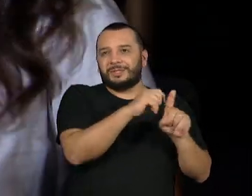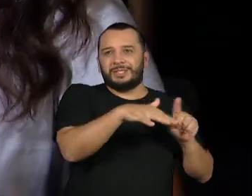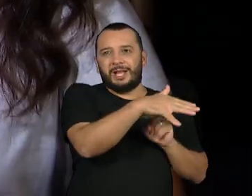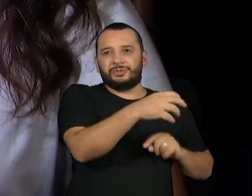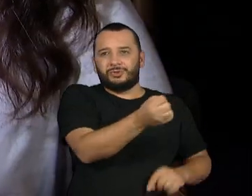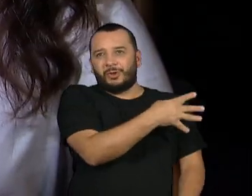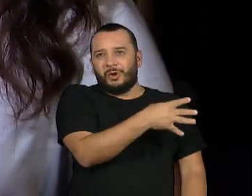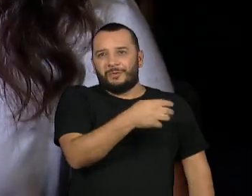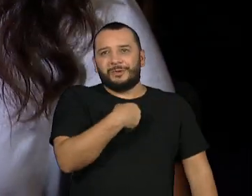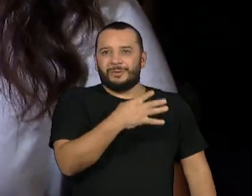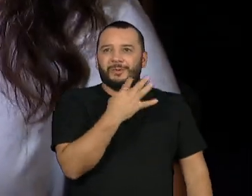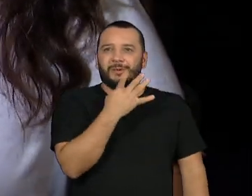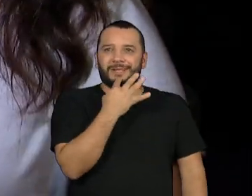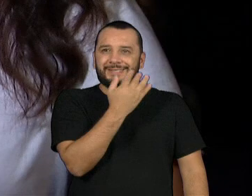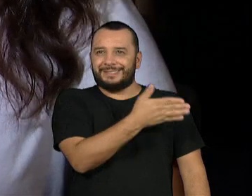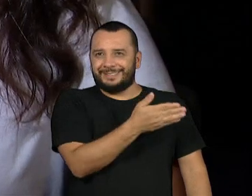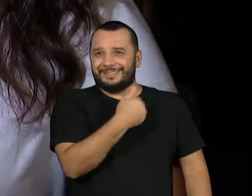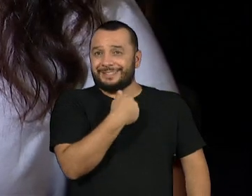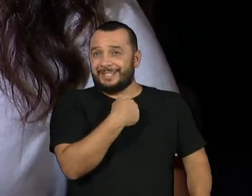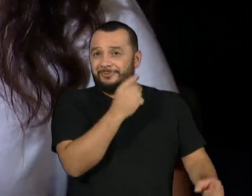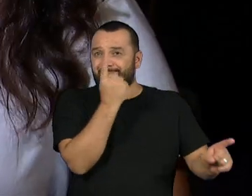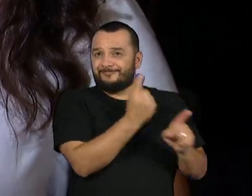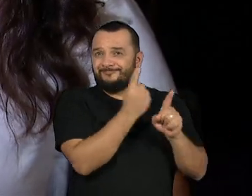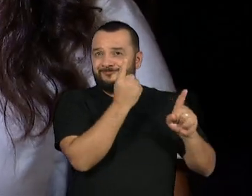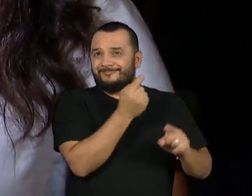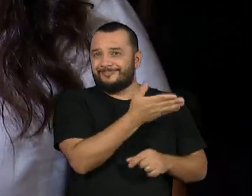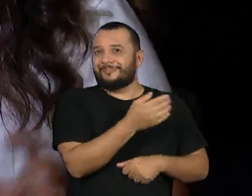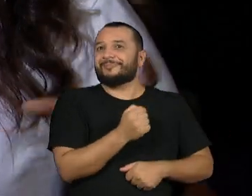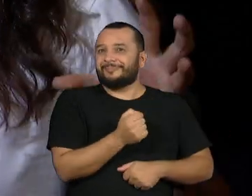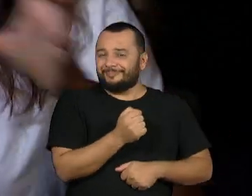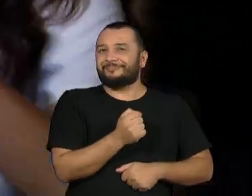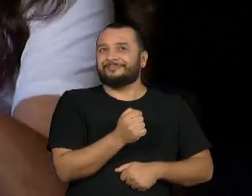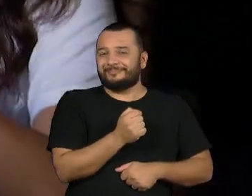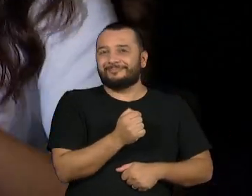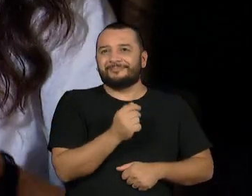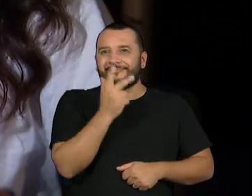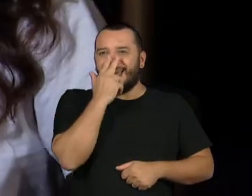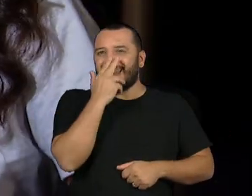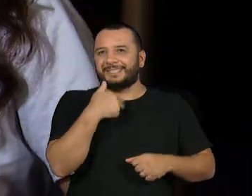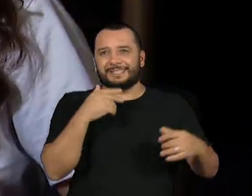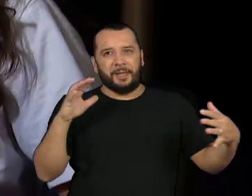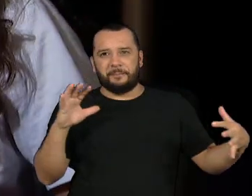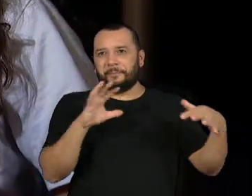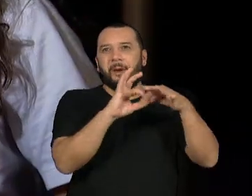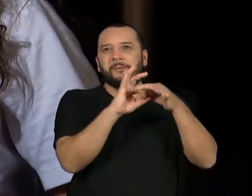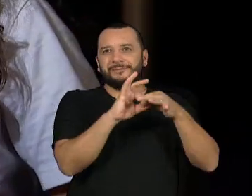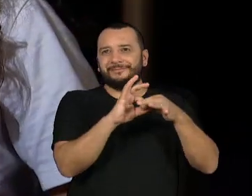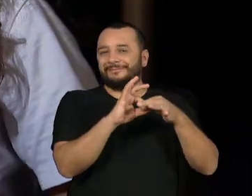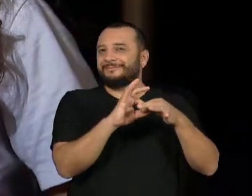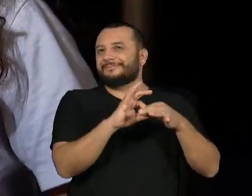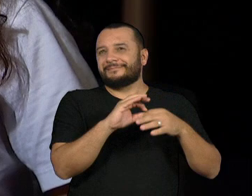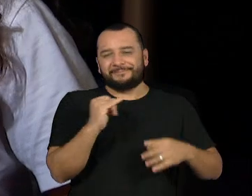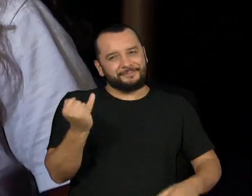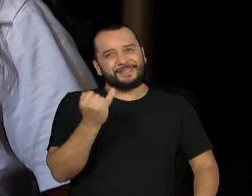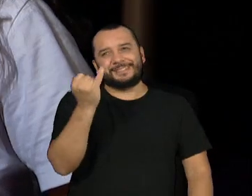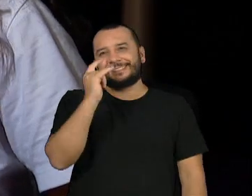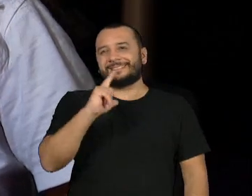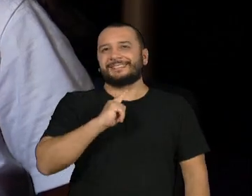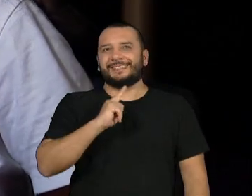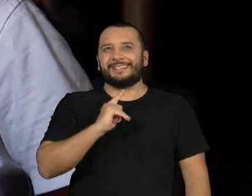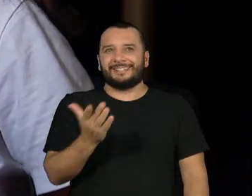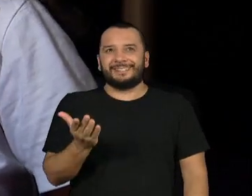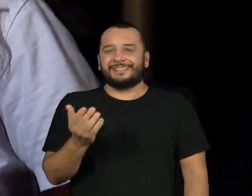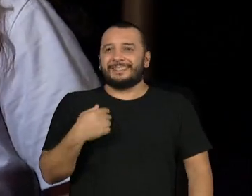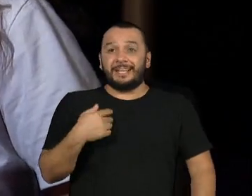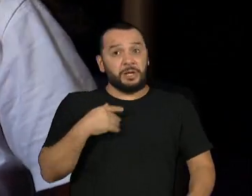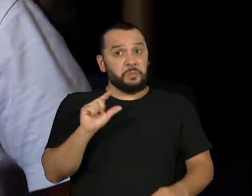quase construí enquanto eu navegava. Eles se encontrariam, finalmente. Tinha uma espécie de